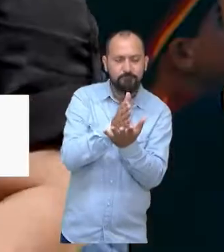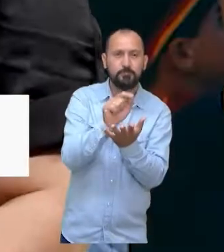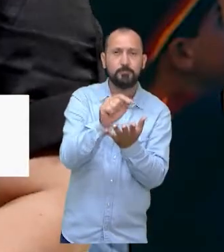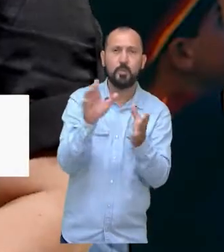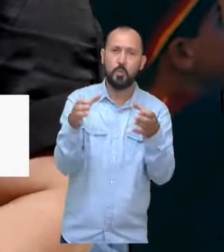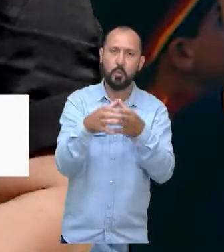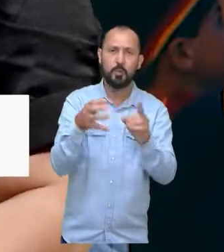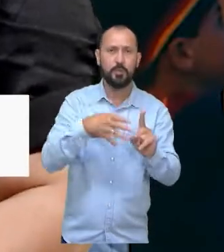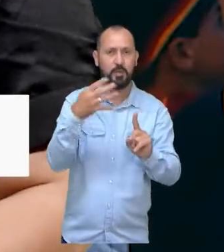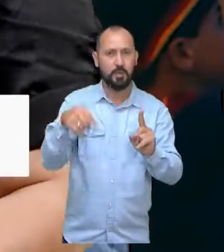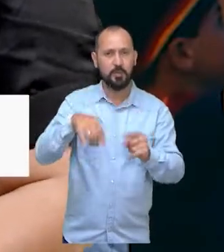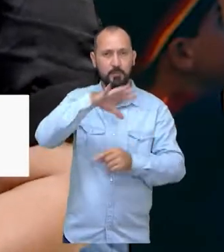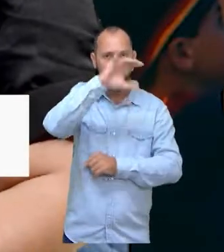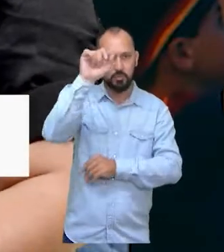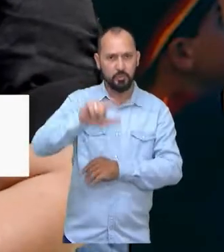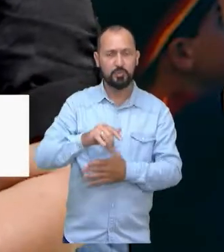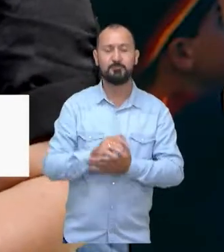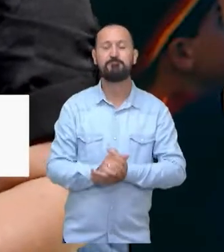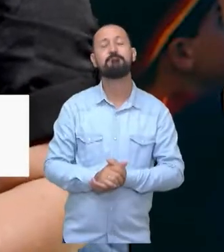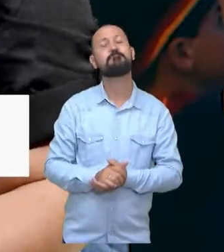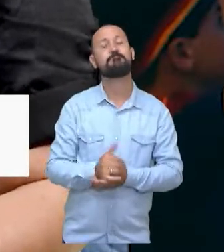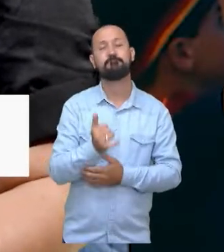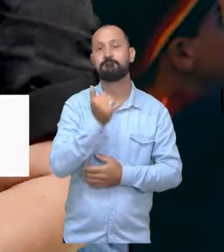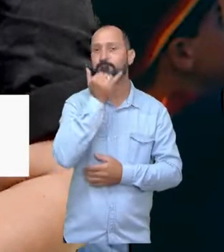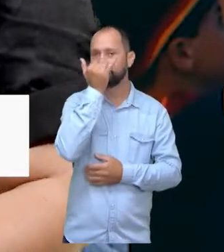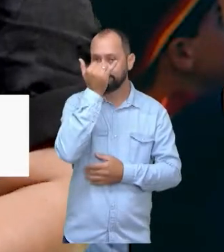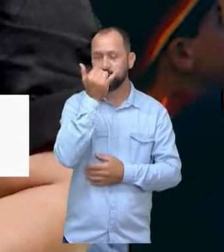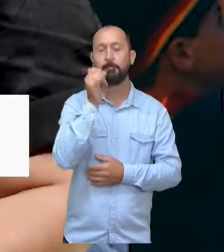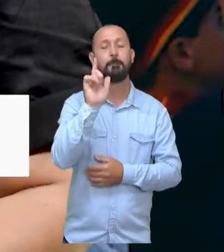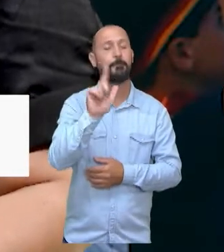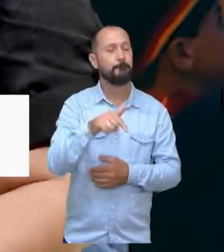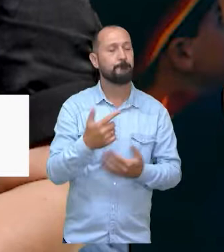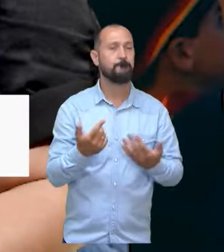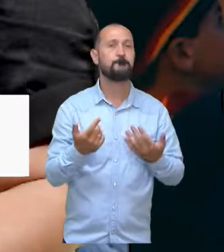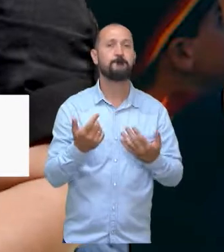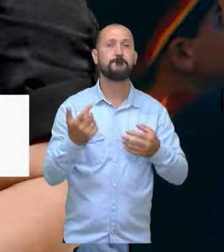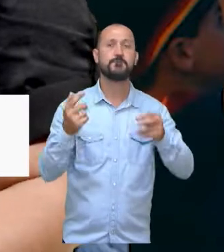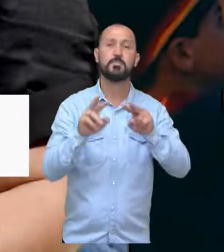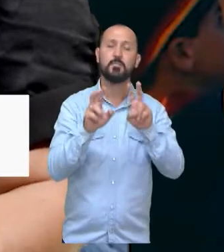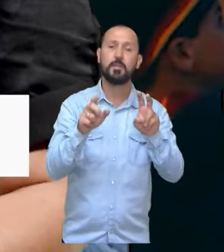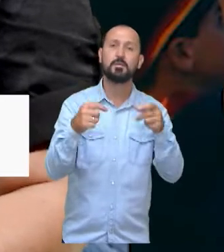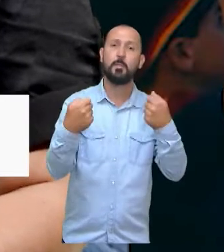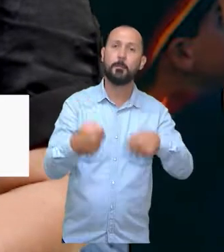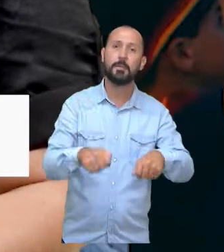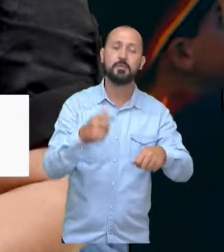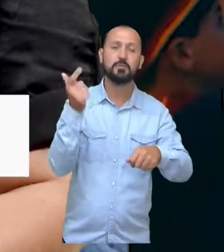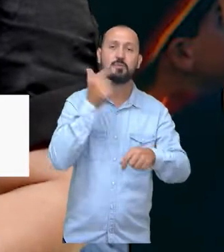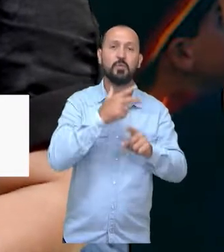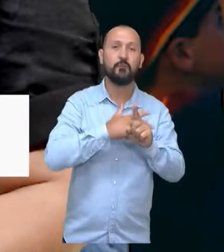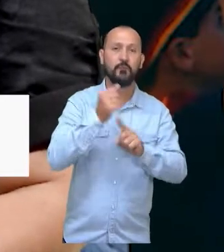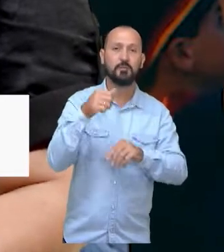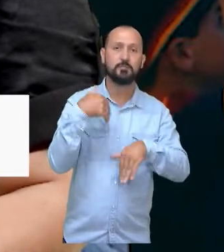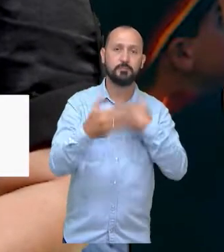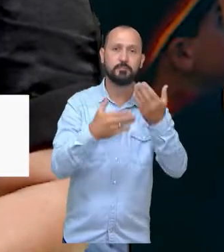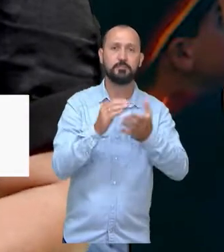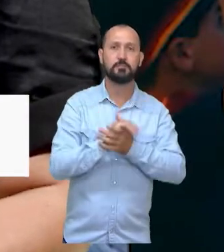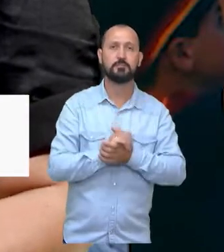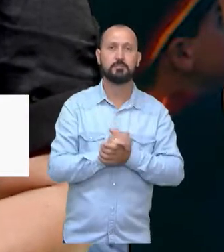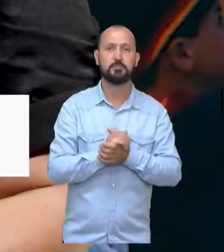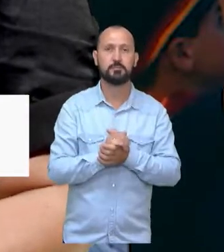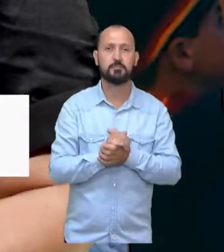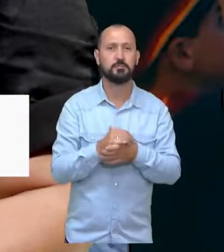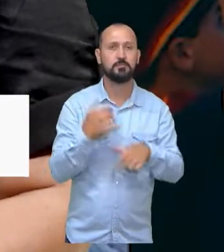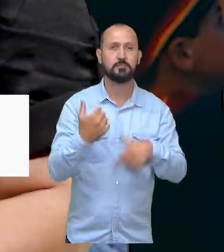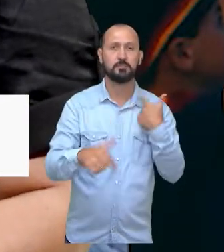Sul? Infelizmente, ainda é uma questão que a gente precisa vencer e superar. Ainda tem muito trabalho a ser feito dentro